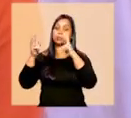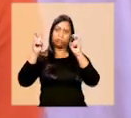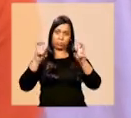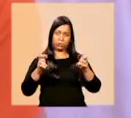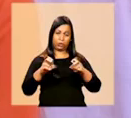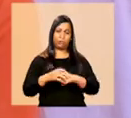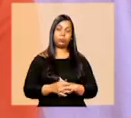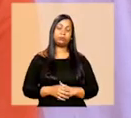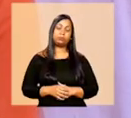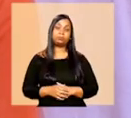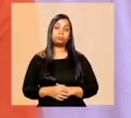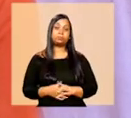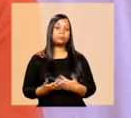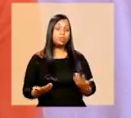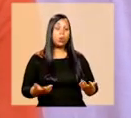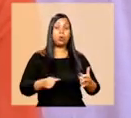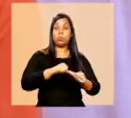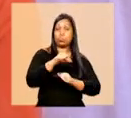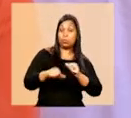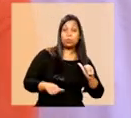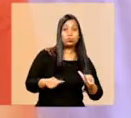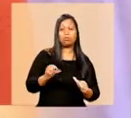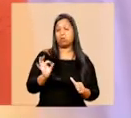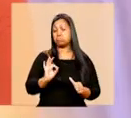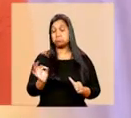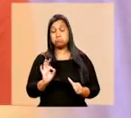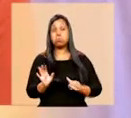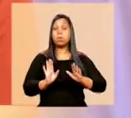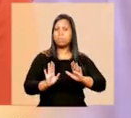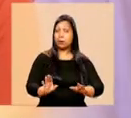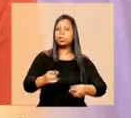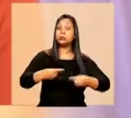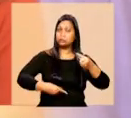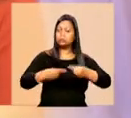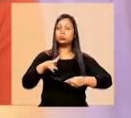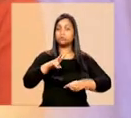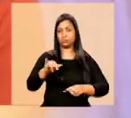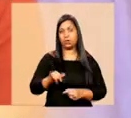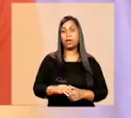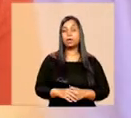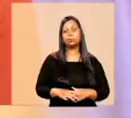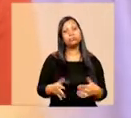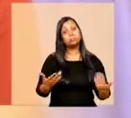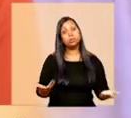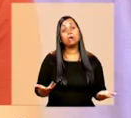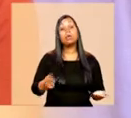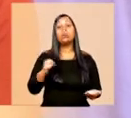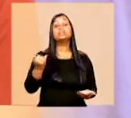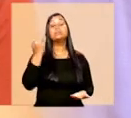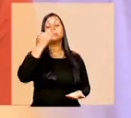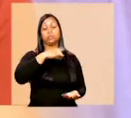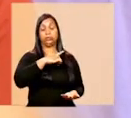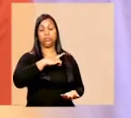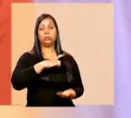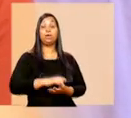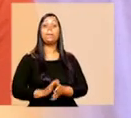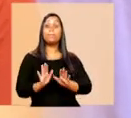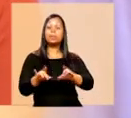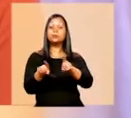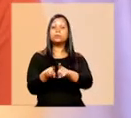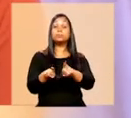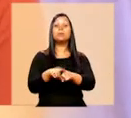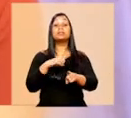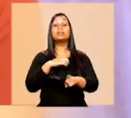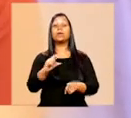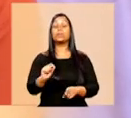assunto, ao menos, né? Não vai mudar, talvez, a opinião, mas vai se discutir sobre, né? Claro que isso é fundamental. Mas